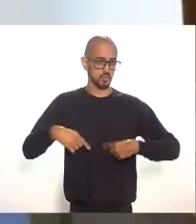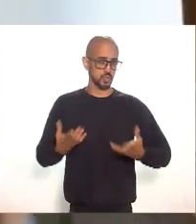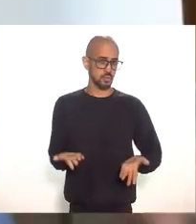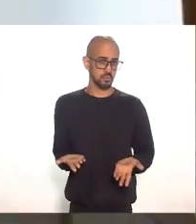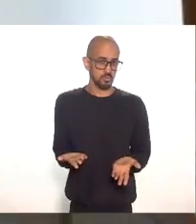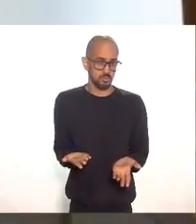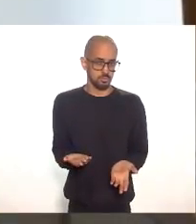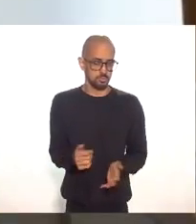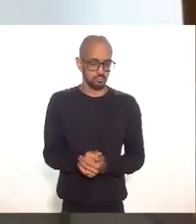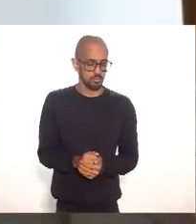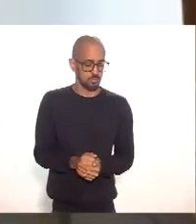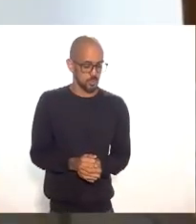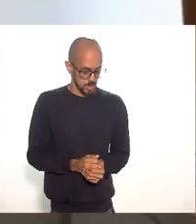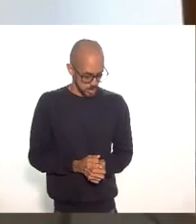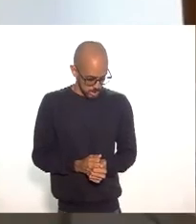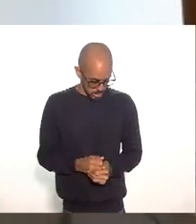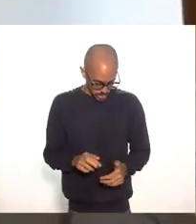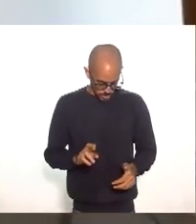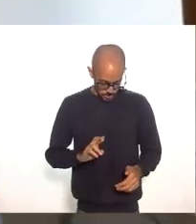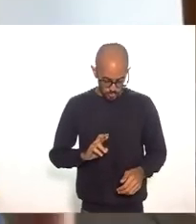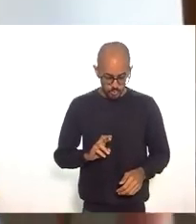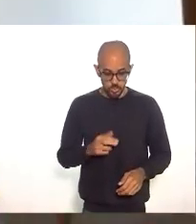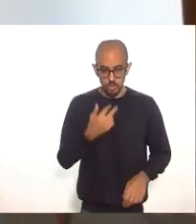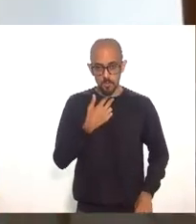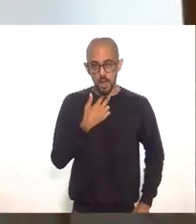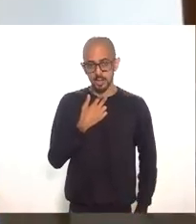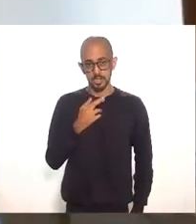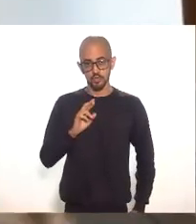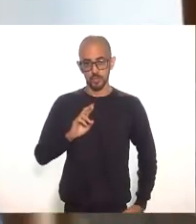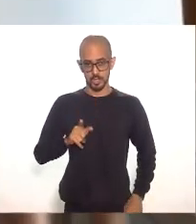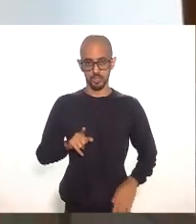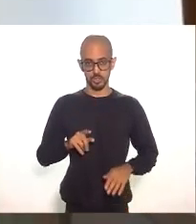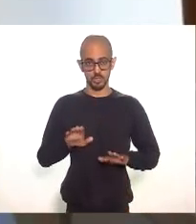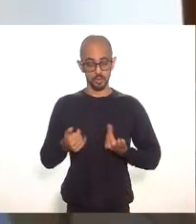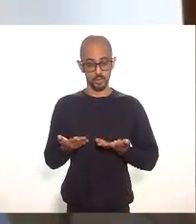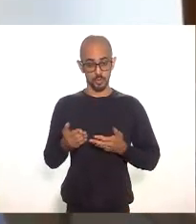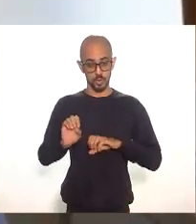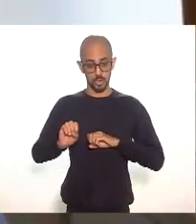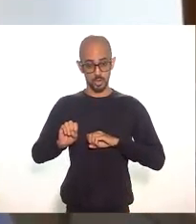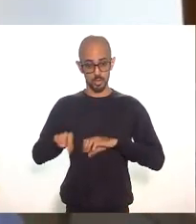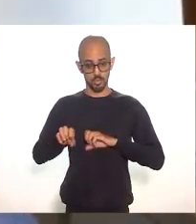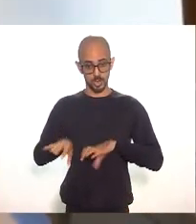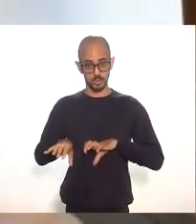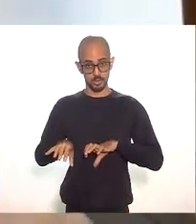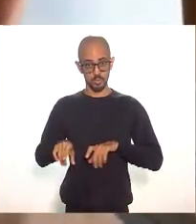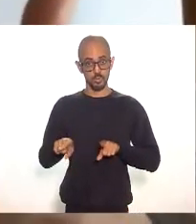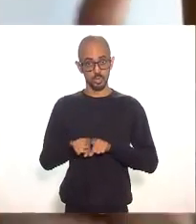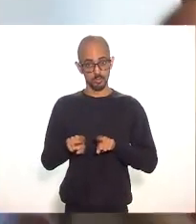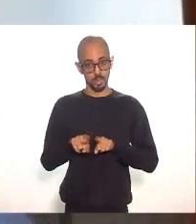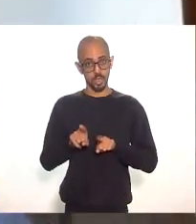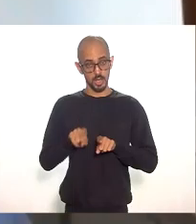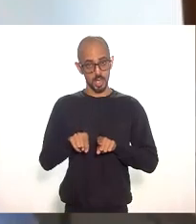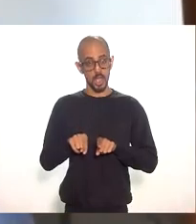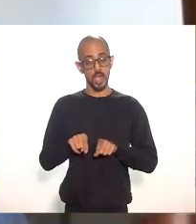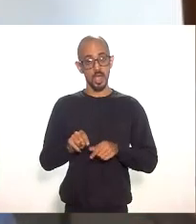não poderia ser diferente. A educação, né, ela é também financiada pelo